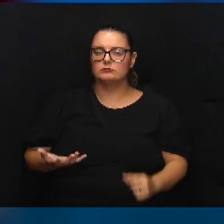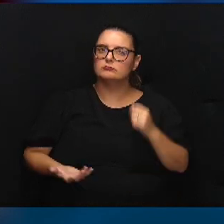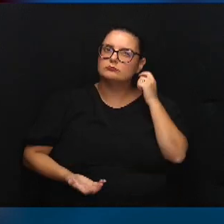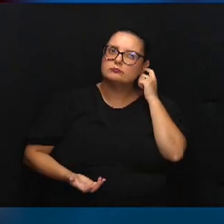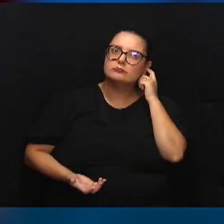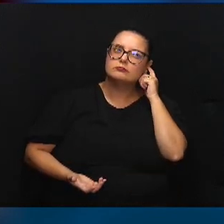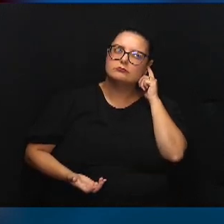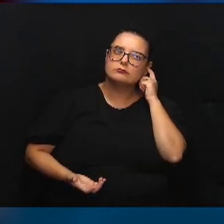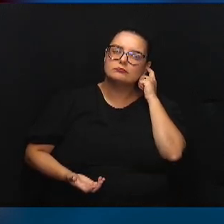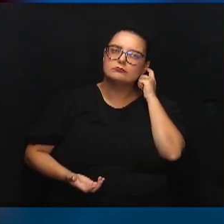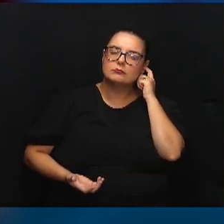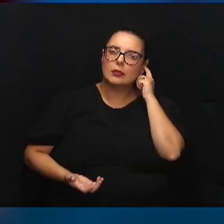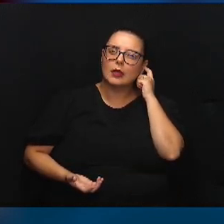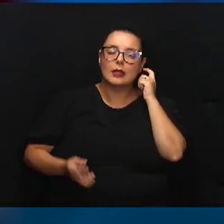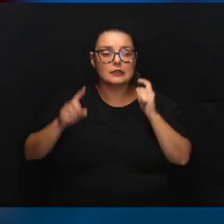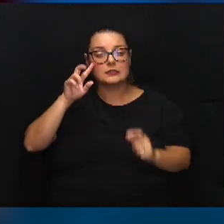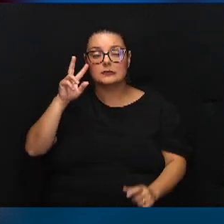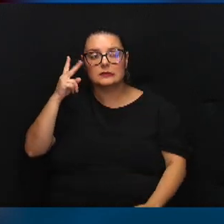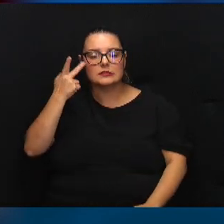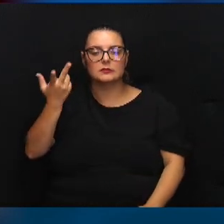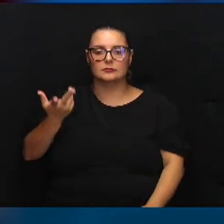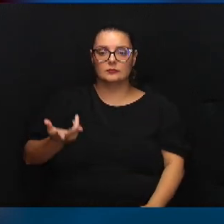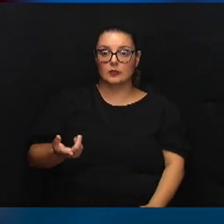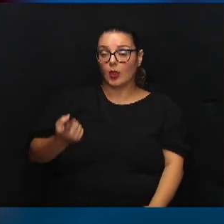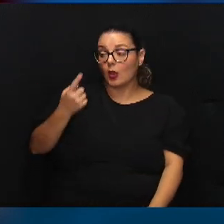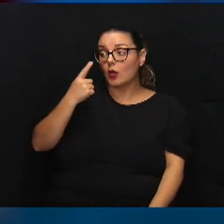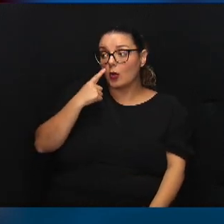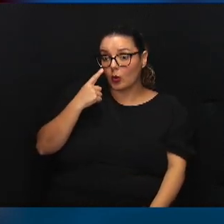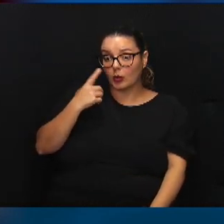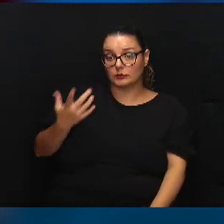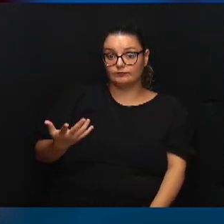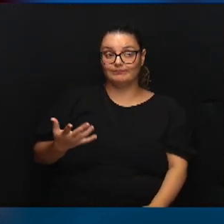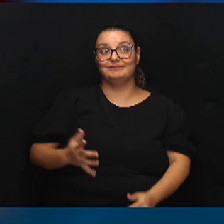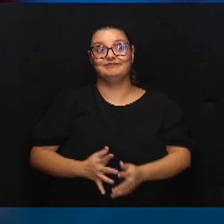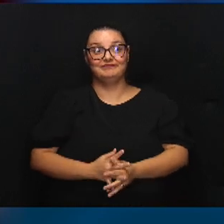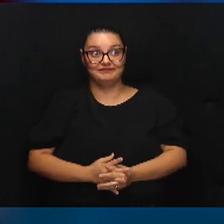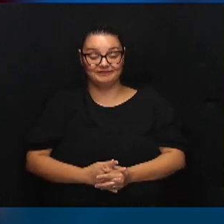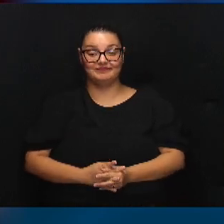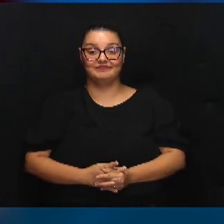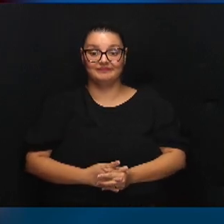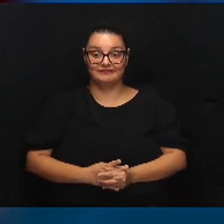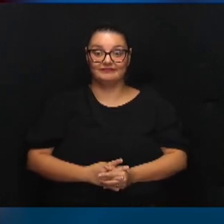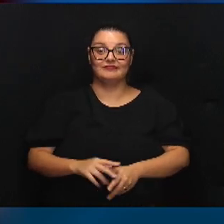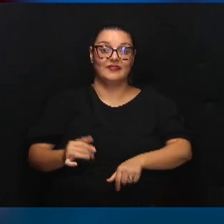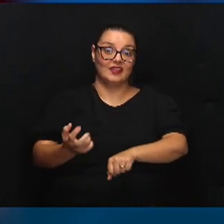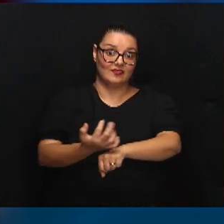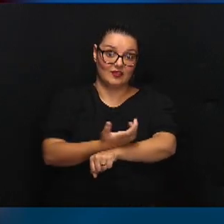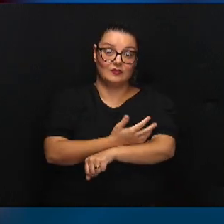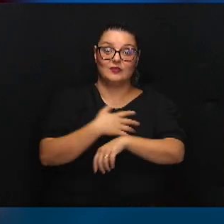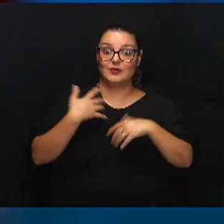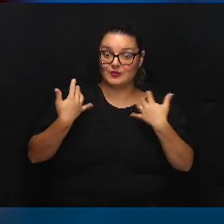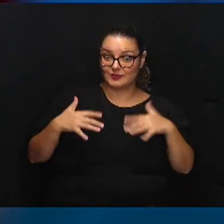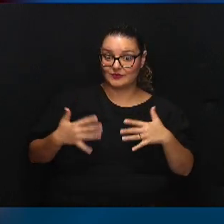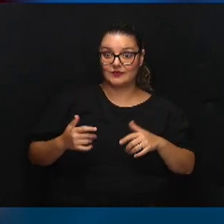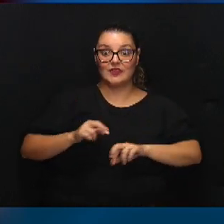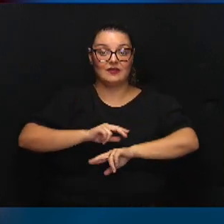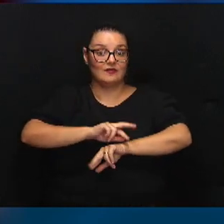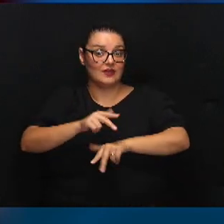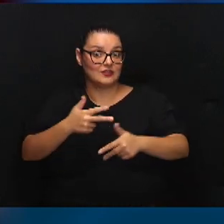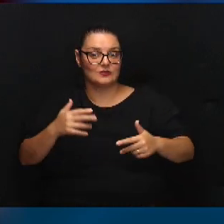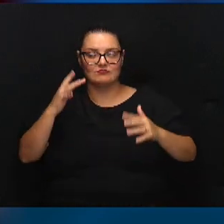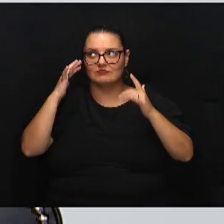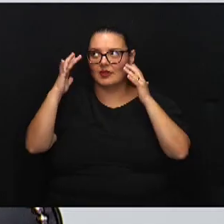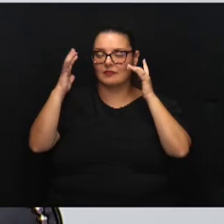essa virada de chave, Jaque? Olha, foi muita emoção, muita coisa passando na